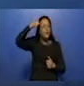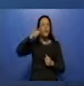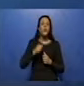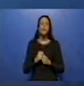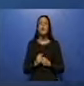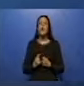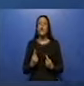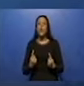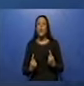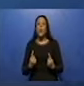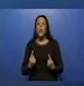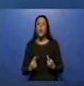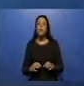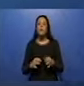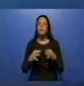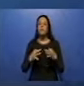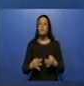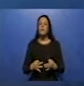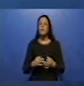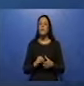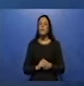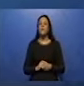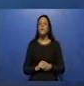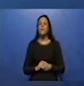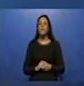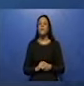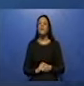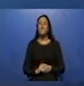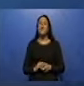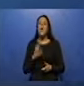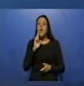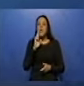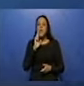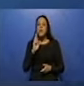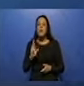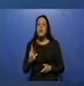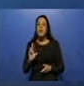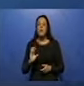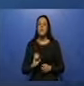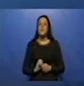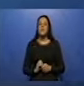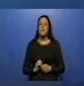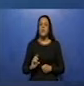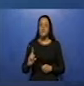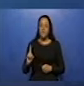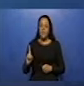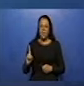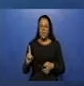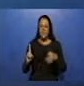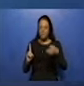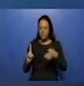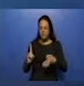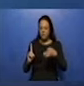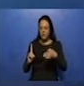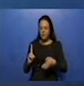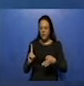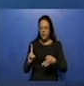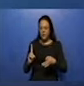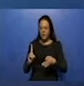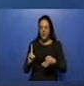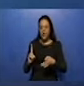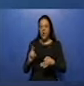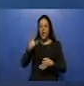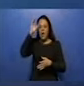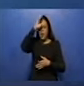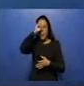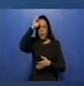como correta? A resposta correta é a alternativa D. Como nós já vimos em aulas